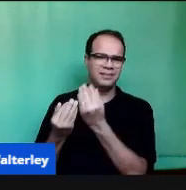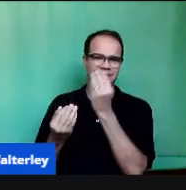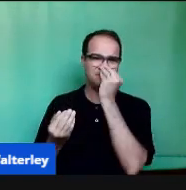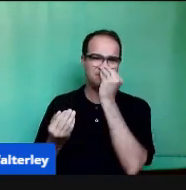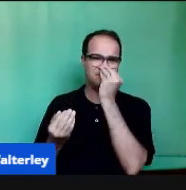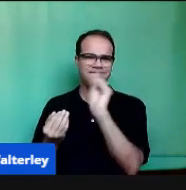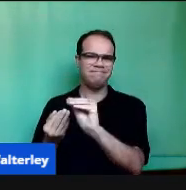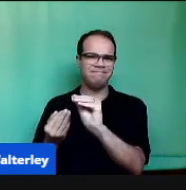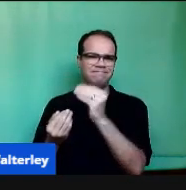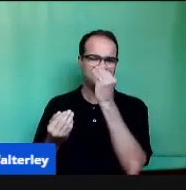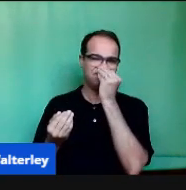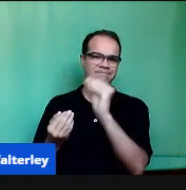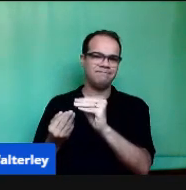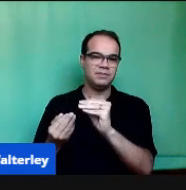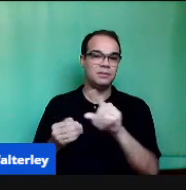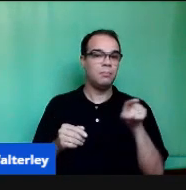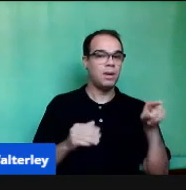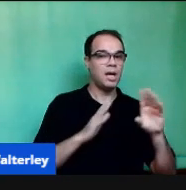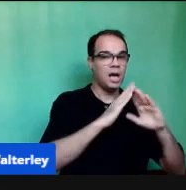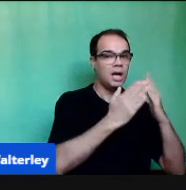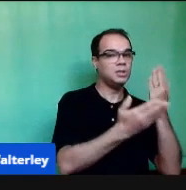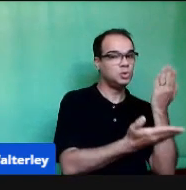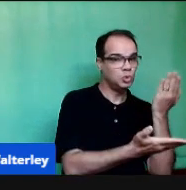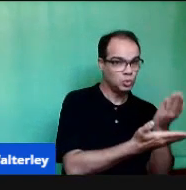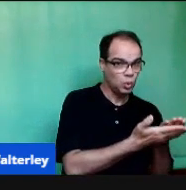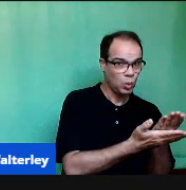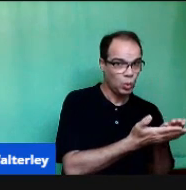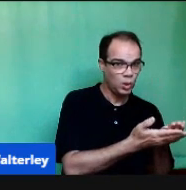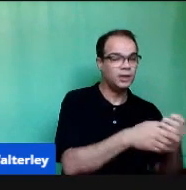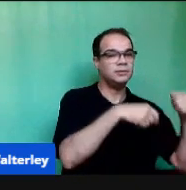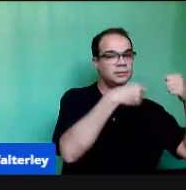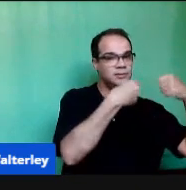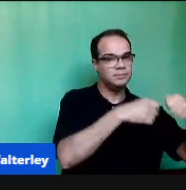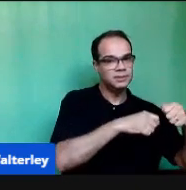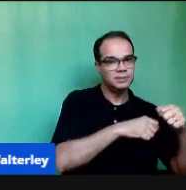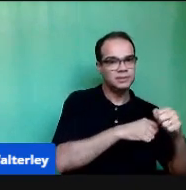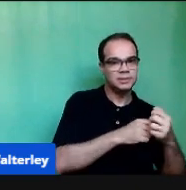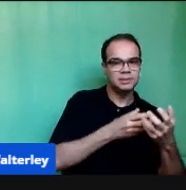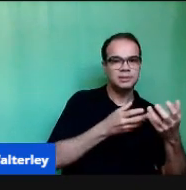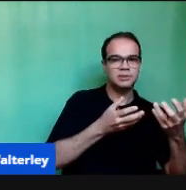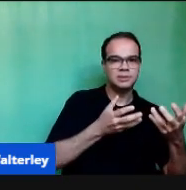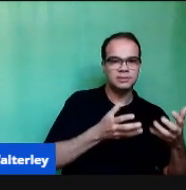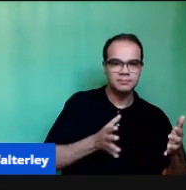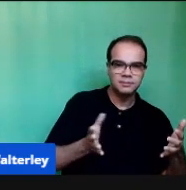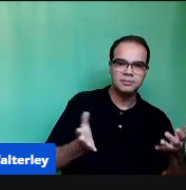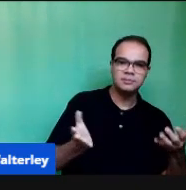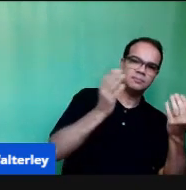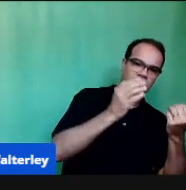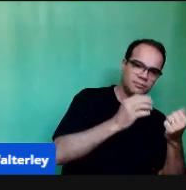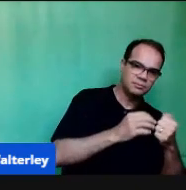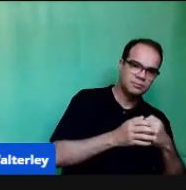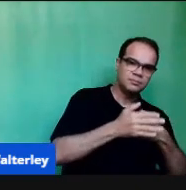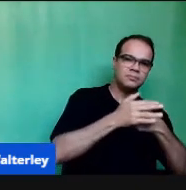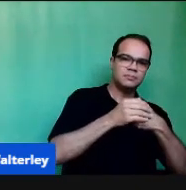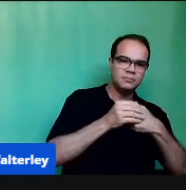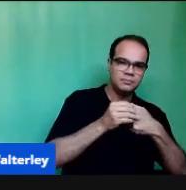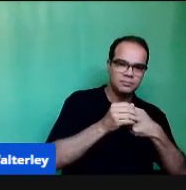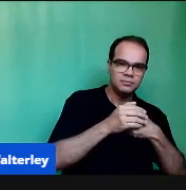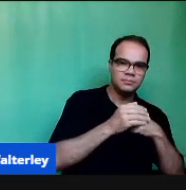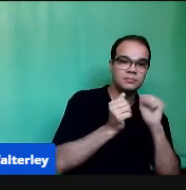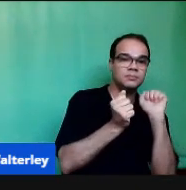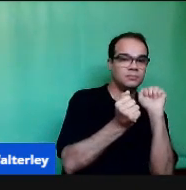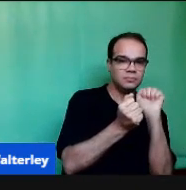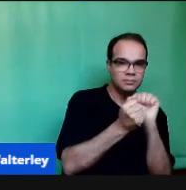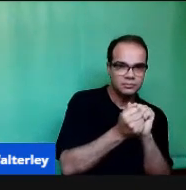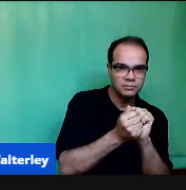a diferença neste momento, se tiver uma capacidade de acolhida das pessoas trans, das